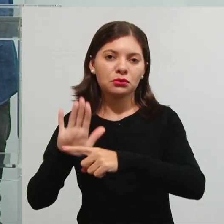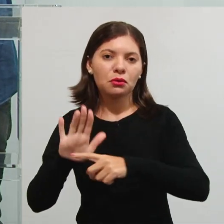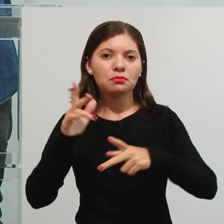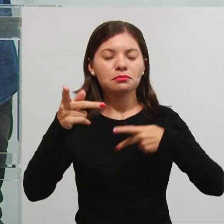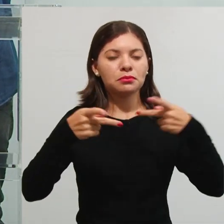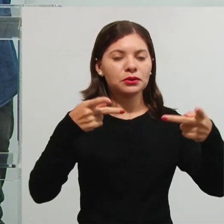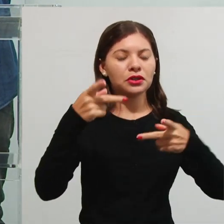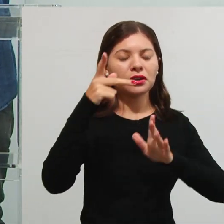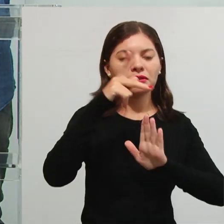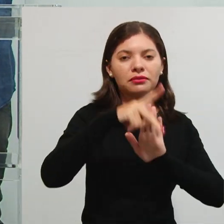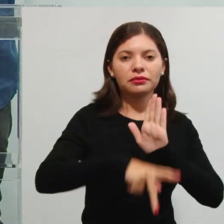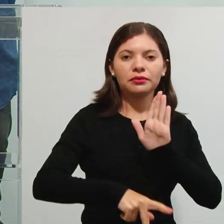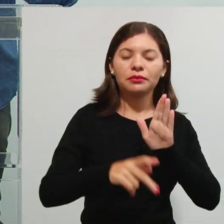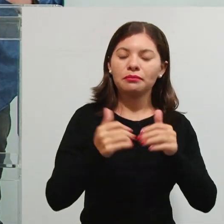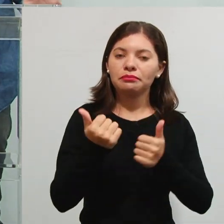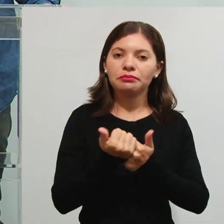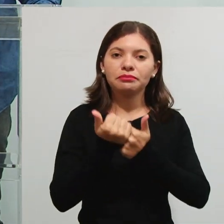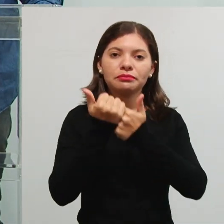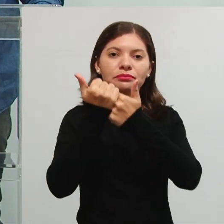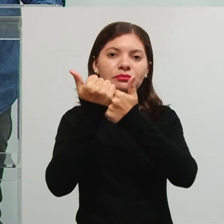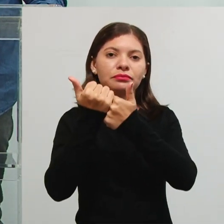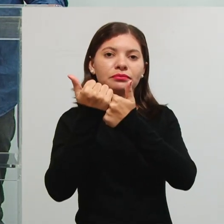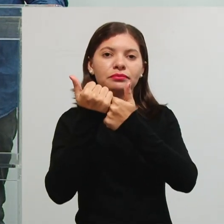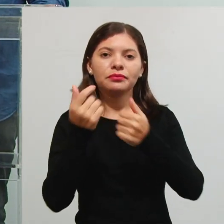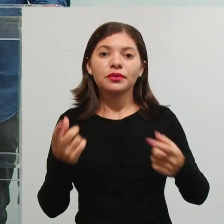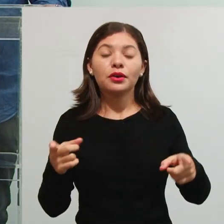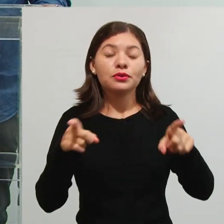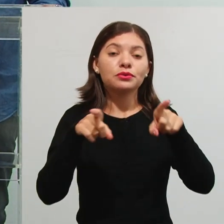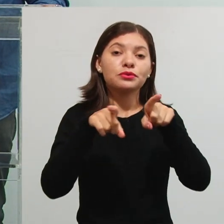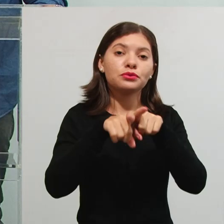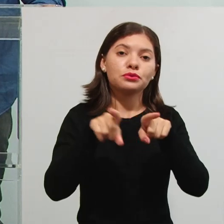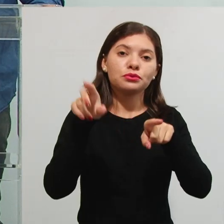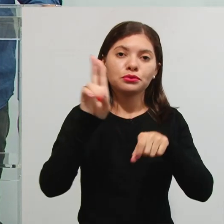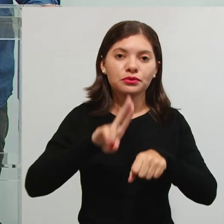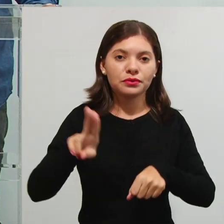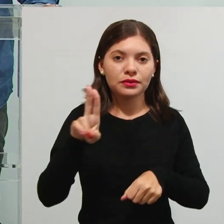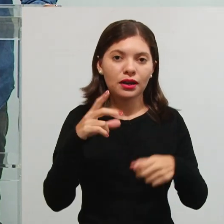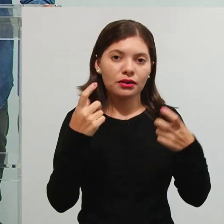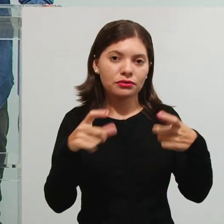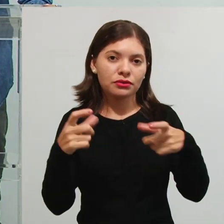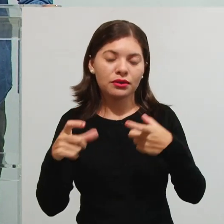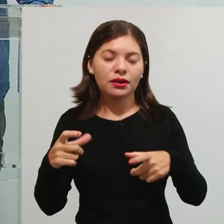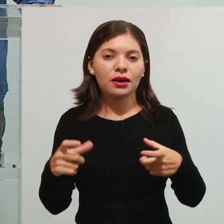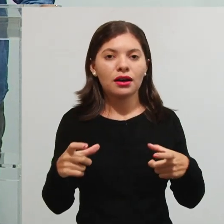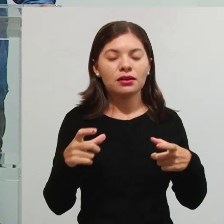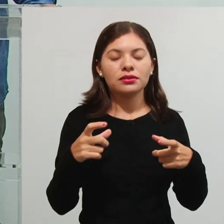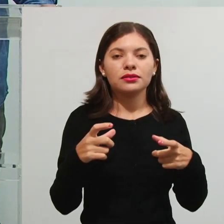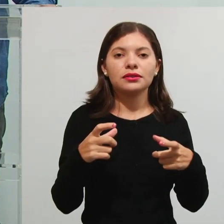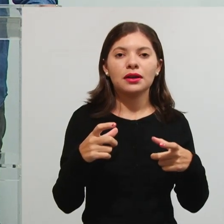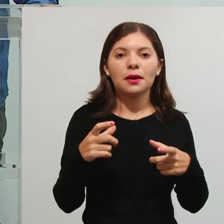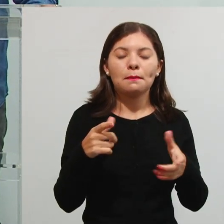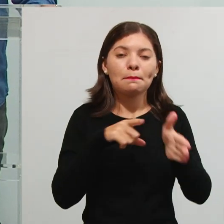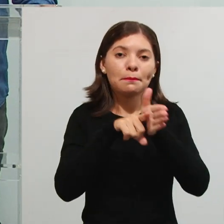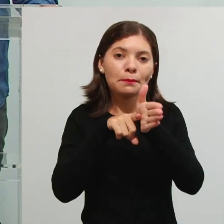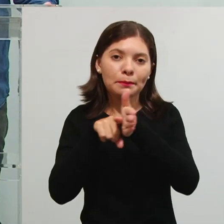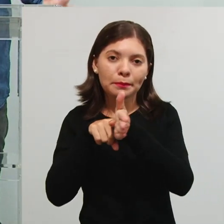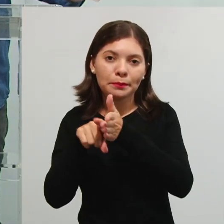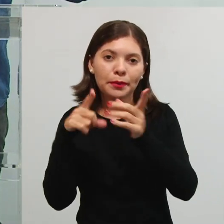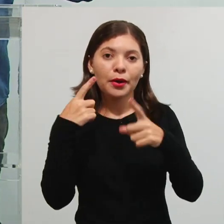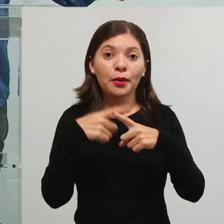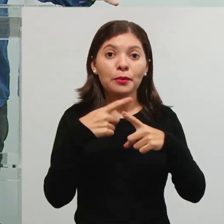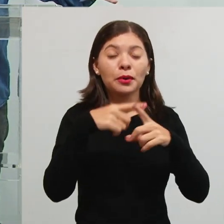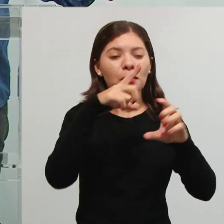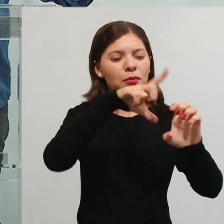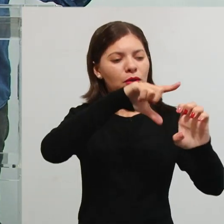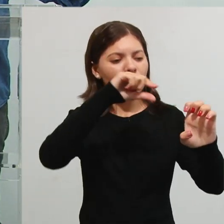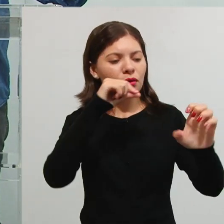projetos, apoios aí em parcerias com universidades, com centros de pesquisa, justamente para que o empreendedor